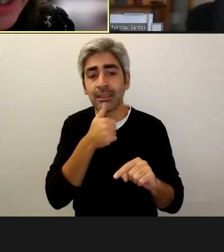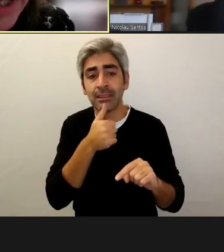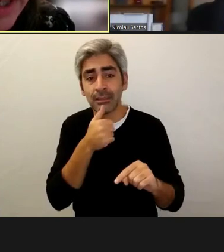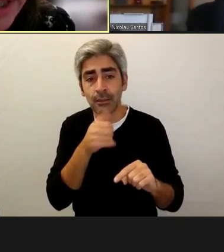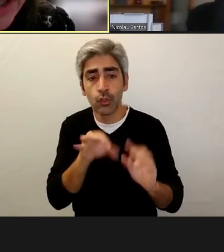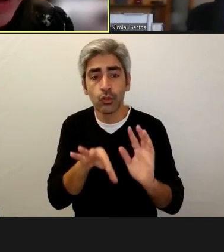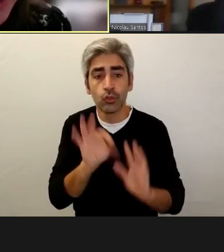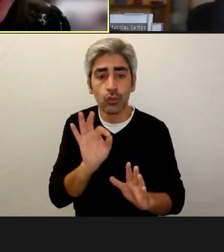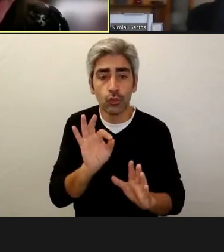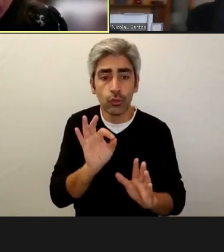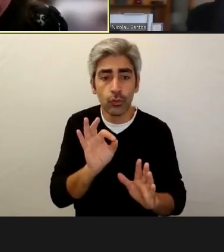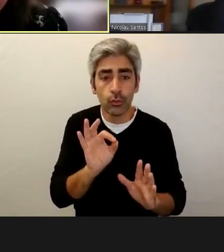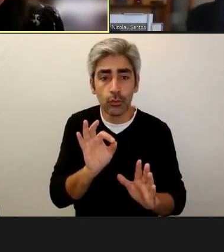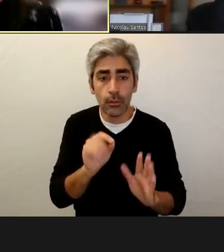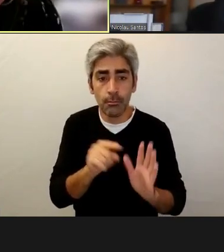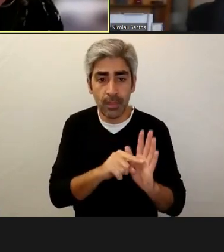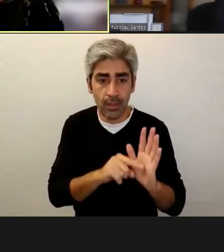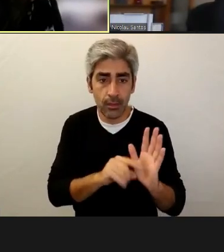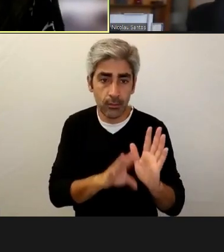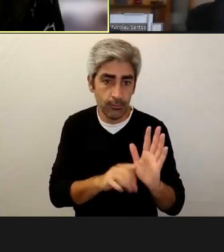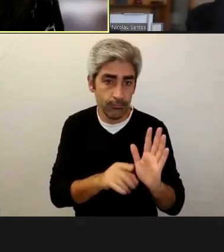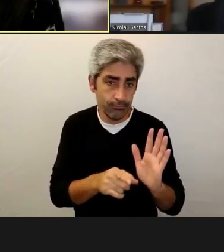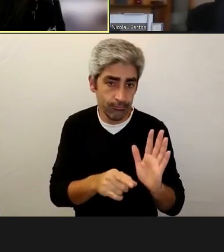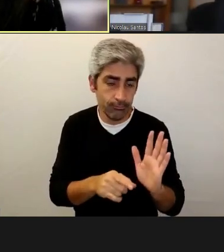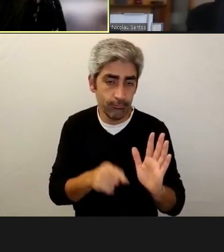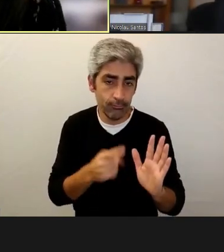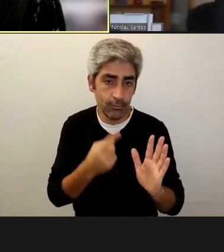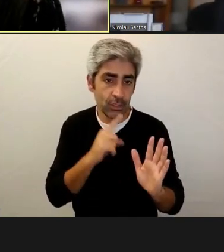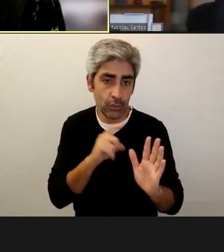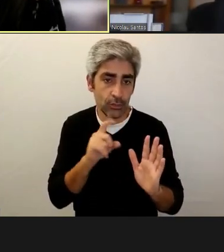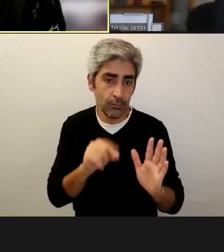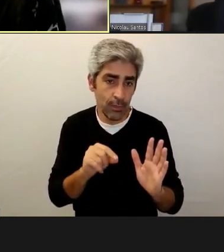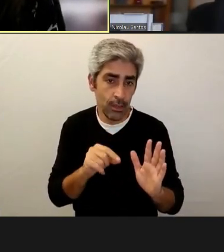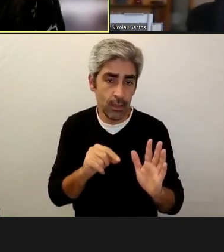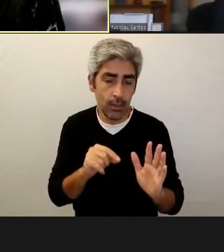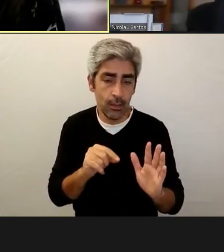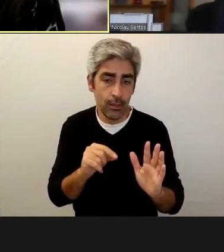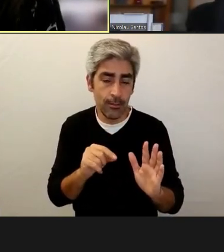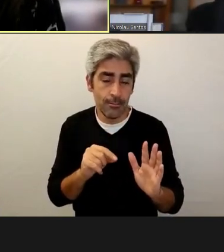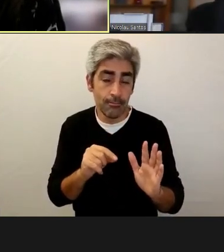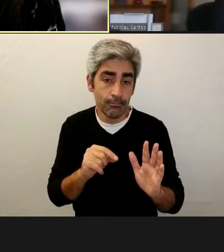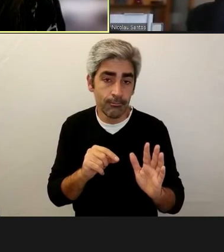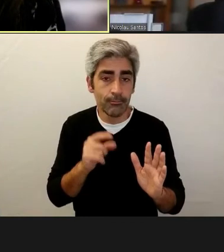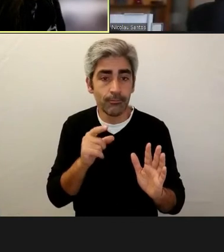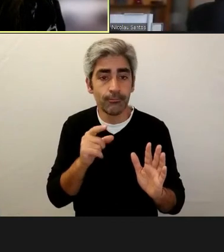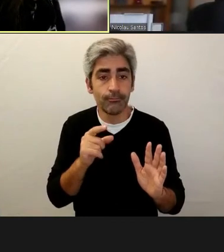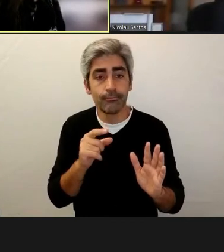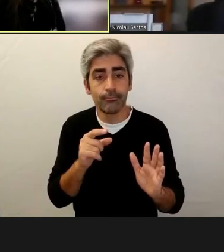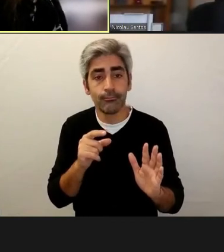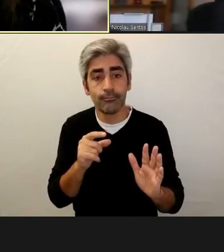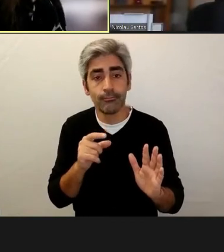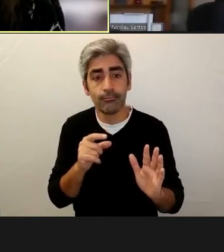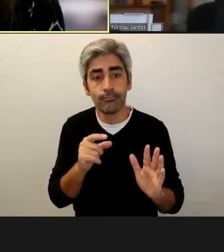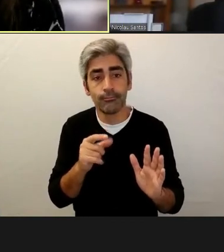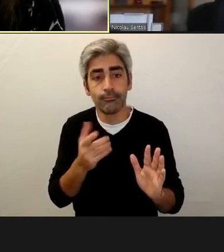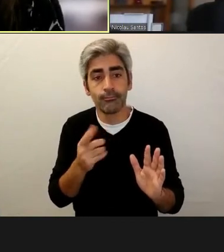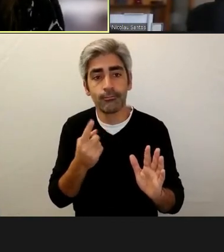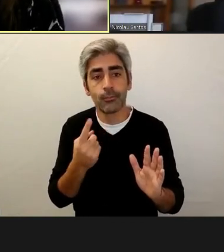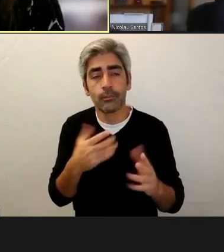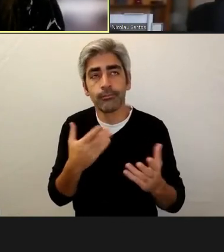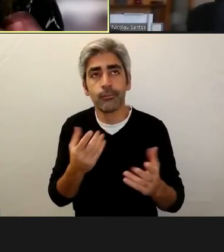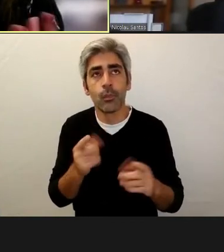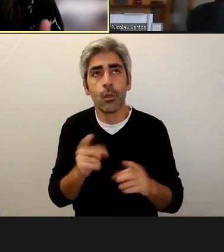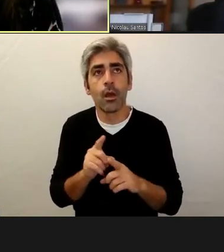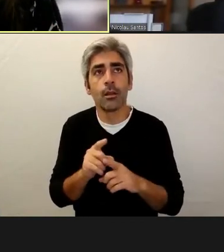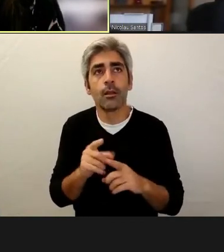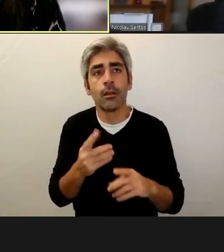escolha da medida. Isso é uma questão que também é uma questão que coloca, ou seja, é uma questão que tem de